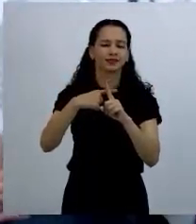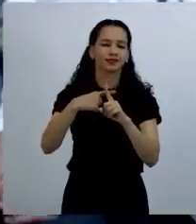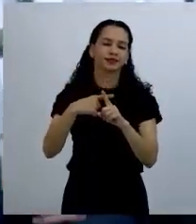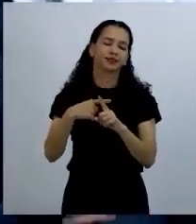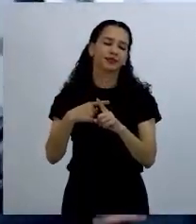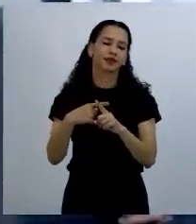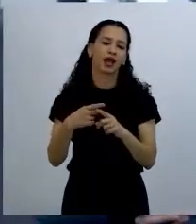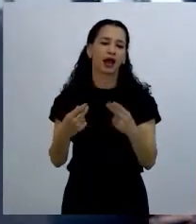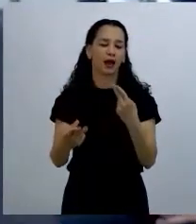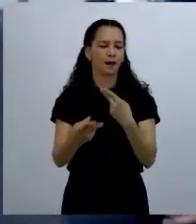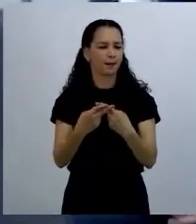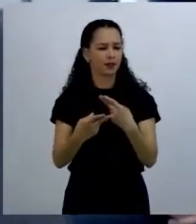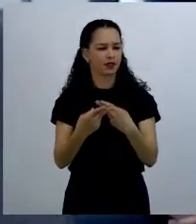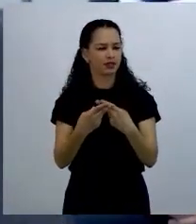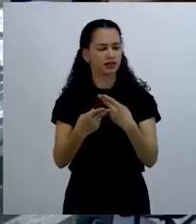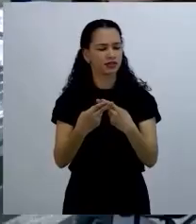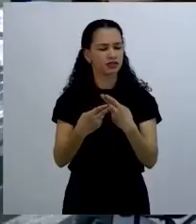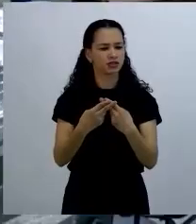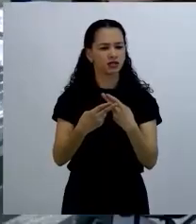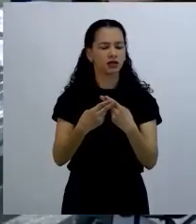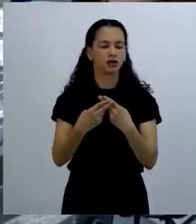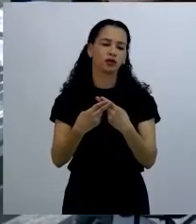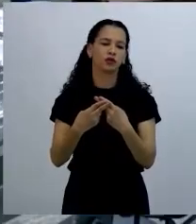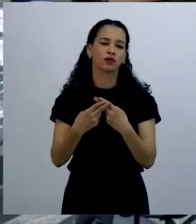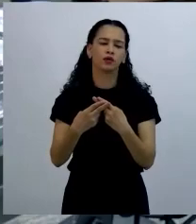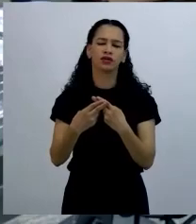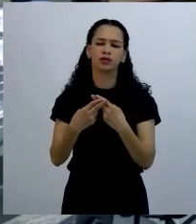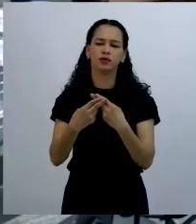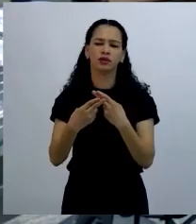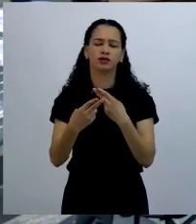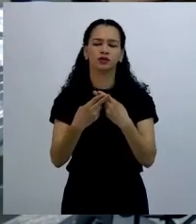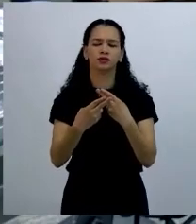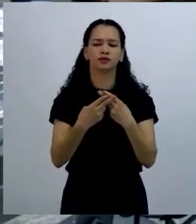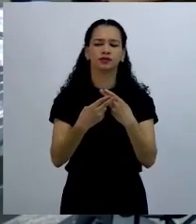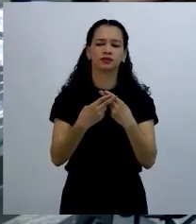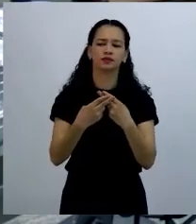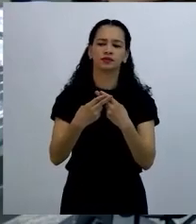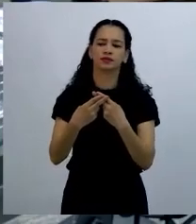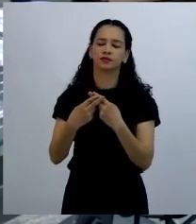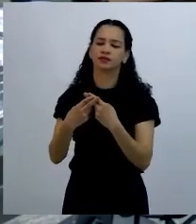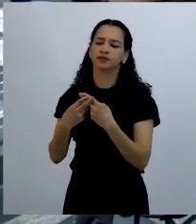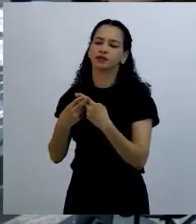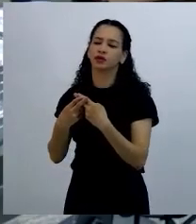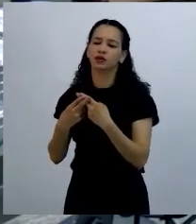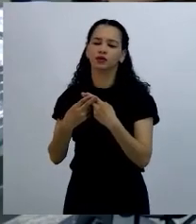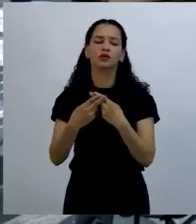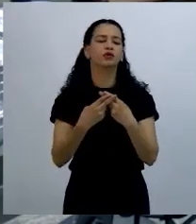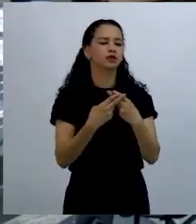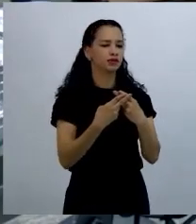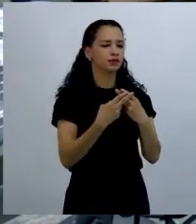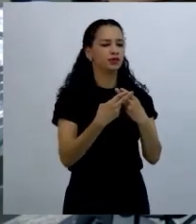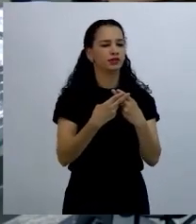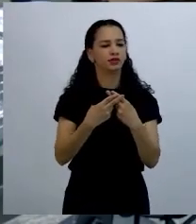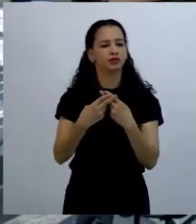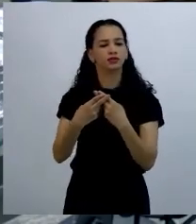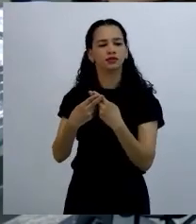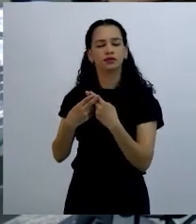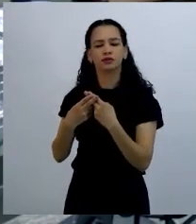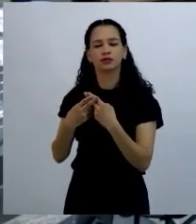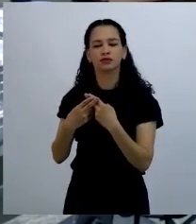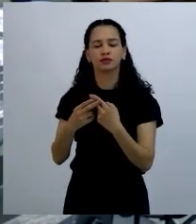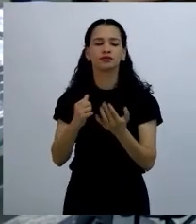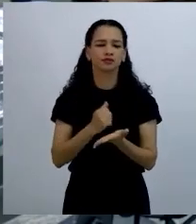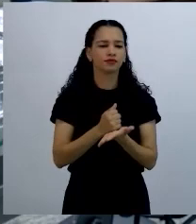Paulo não está somente preocupado com o ânimo da igreja eles também está preocupado com o fato de que aquela